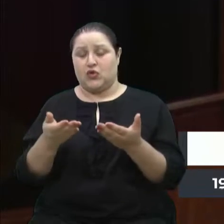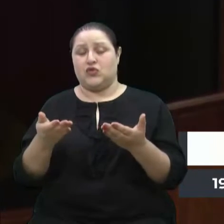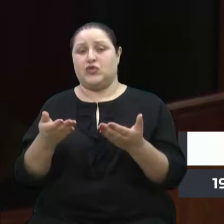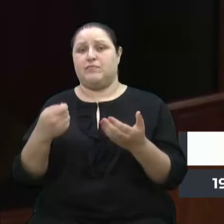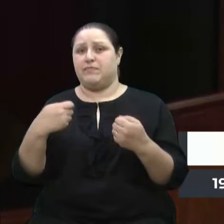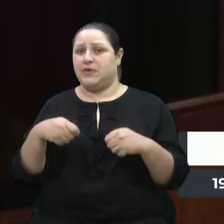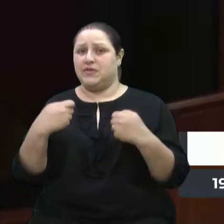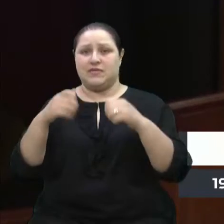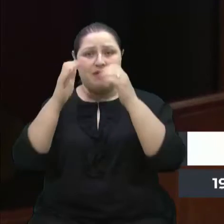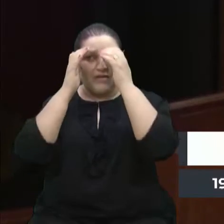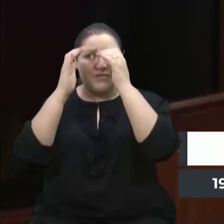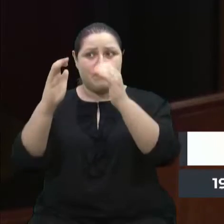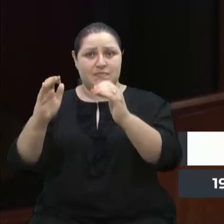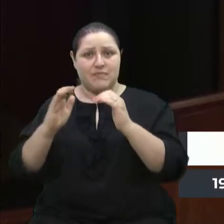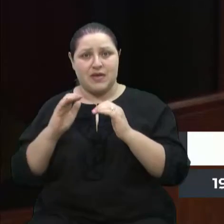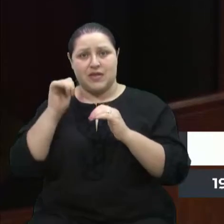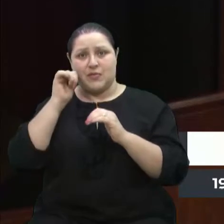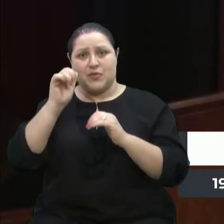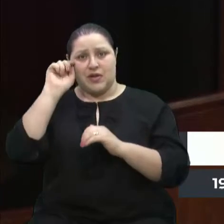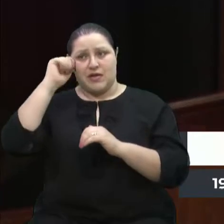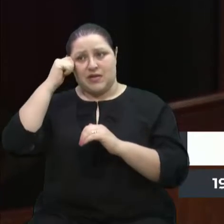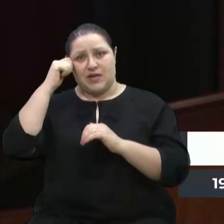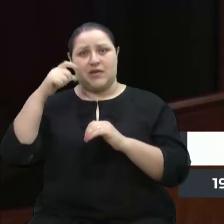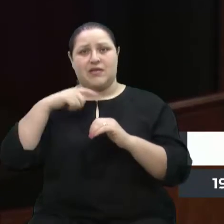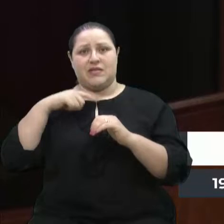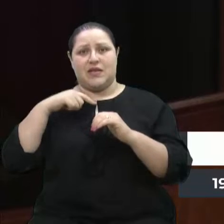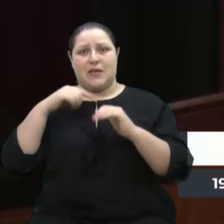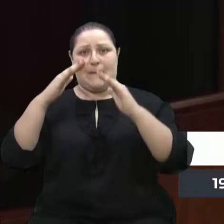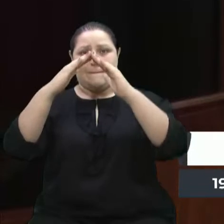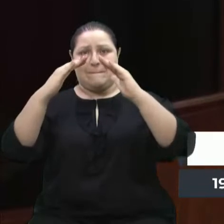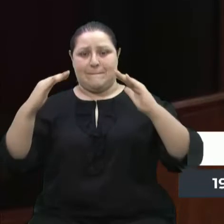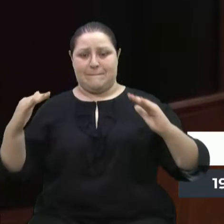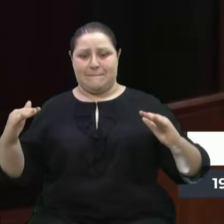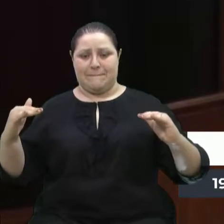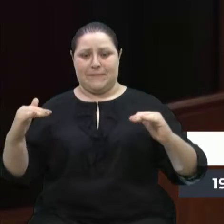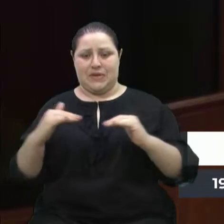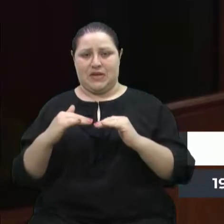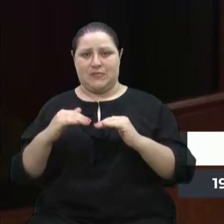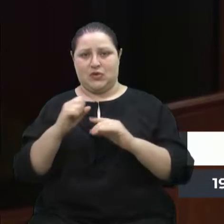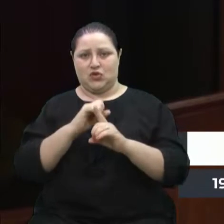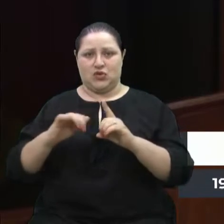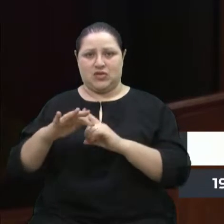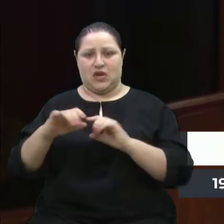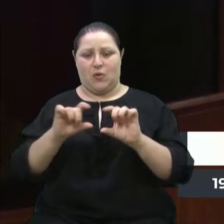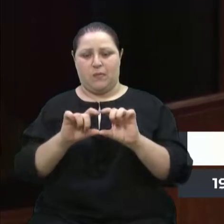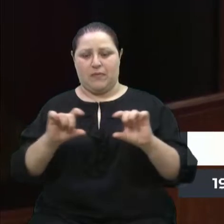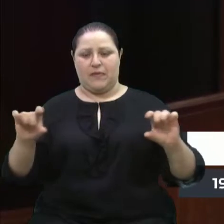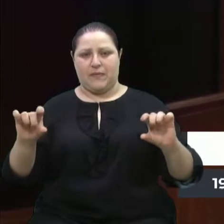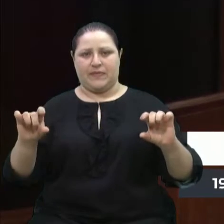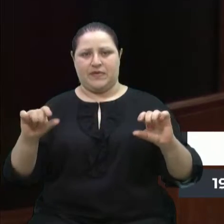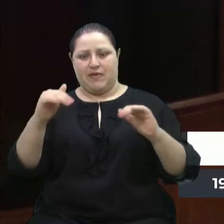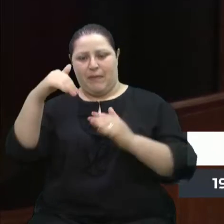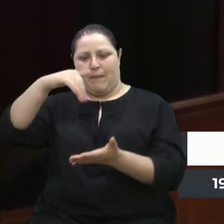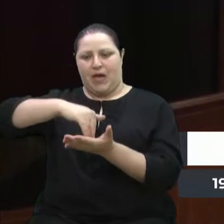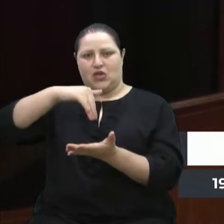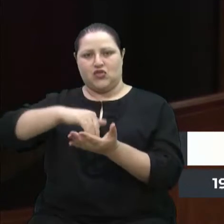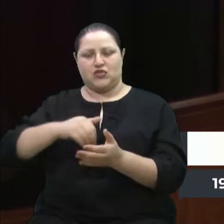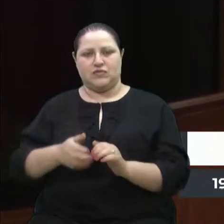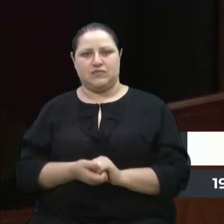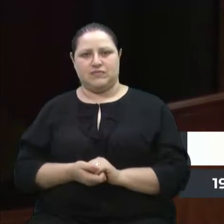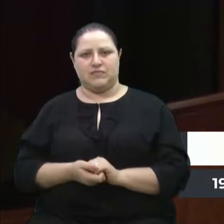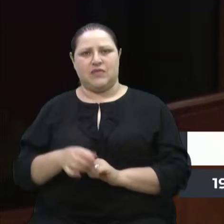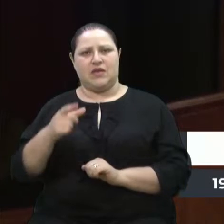Sofrem duas discriminações que são estruturais da construção do Brasil. E aí,